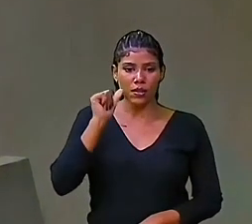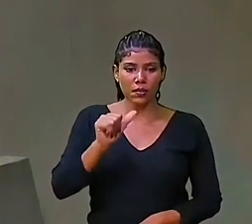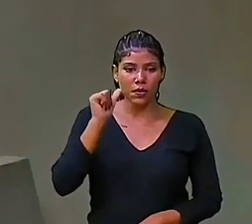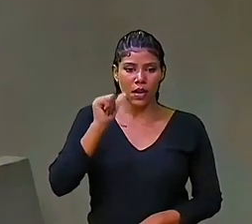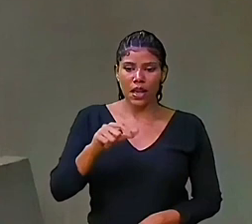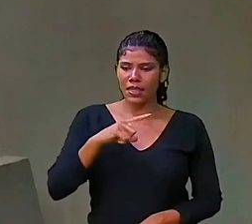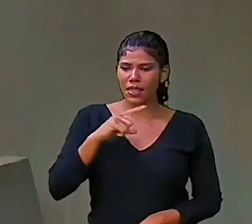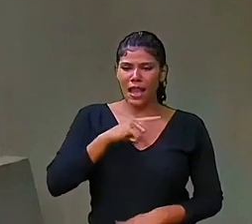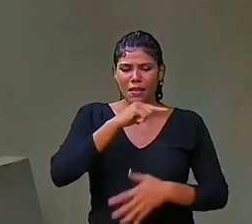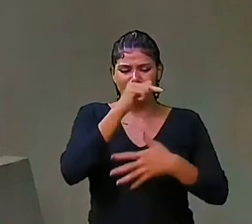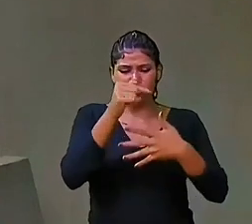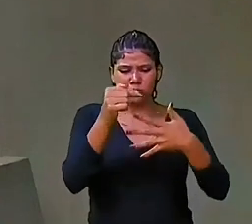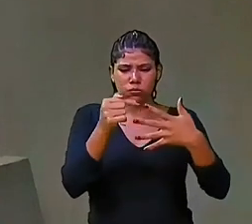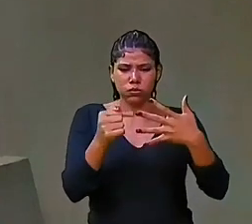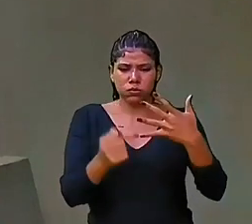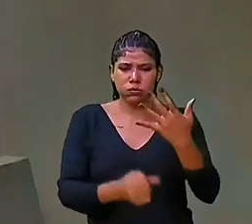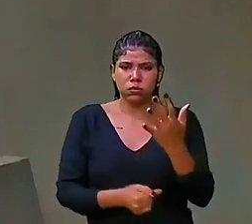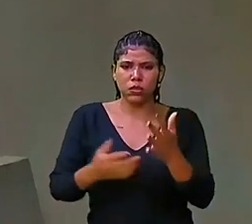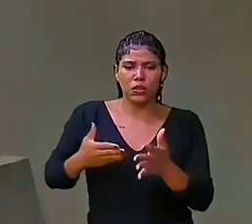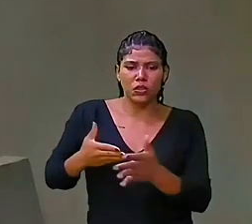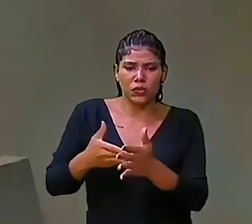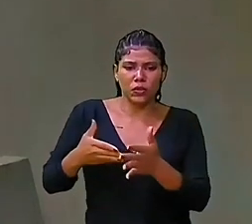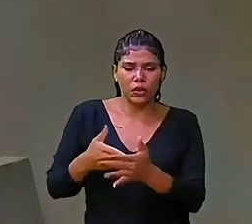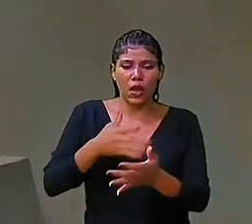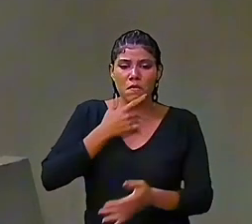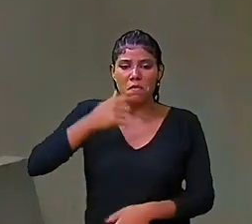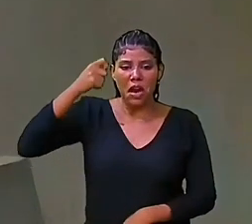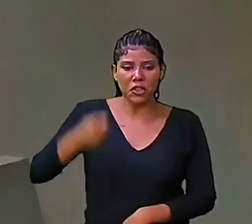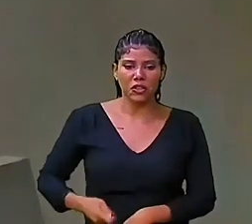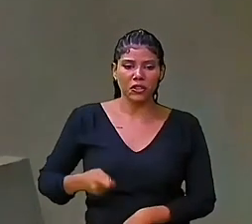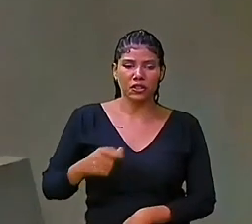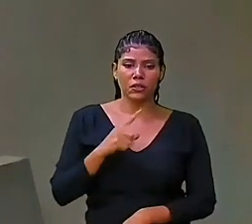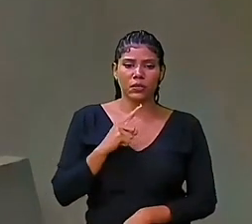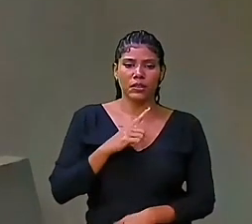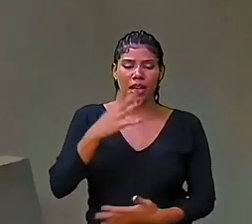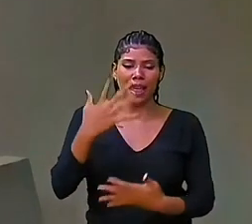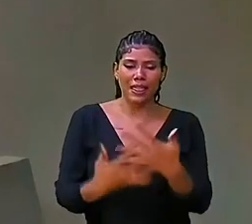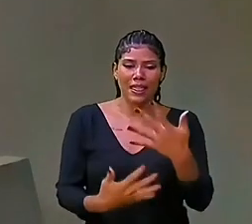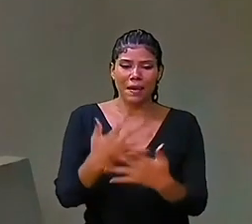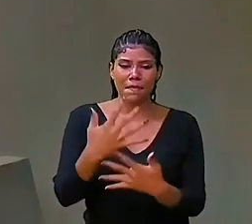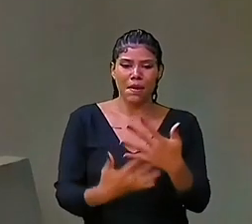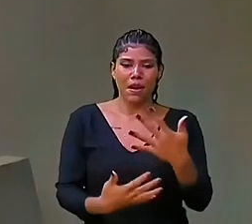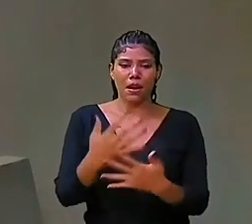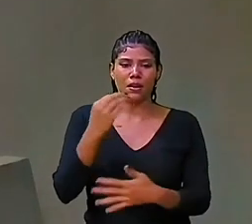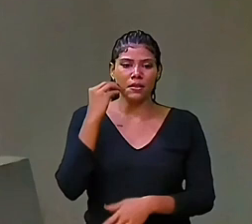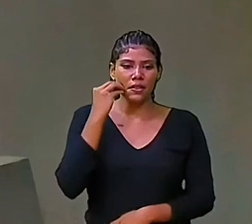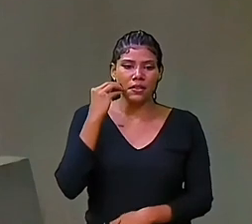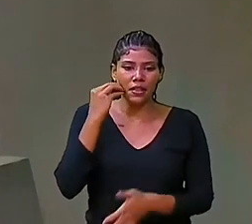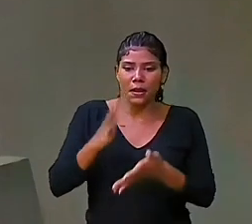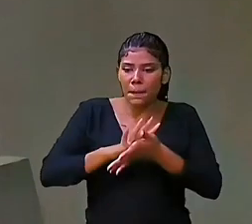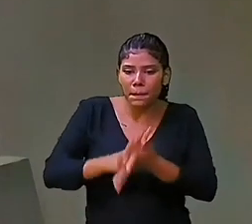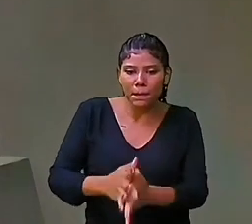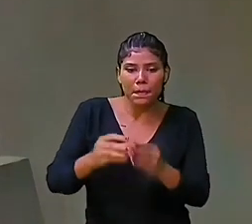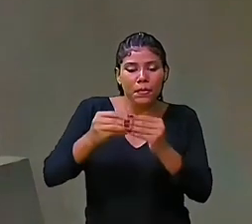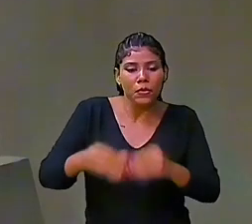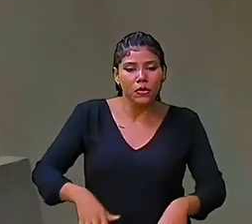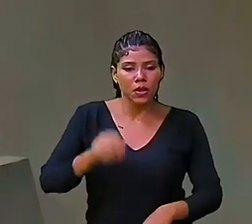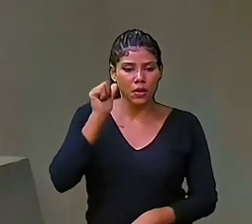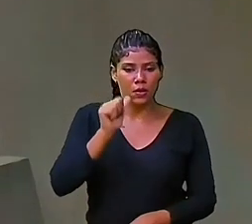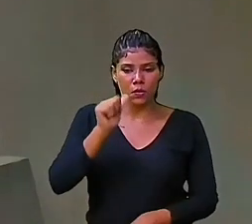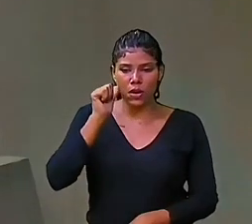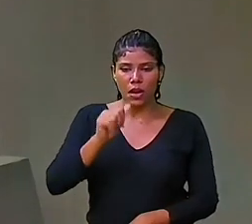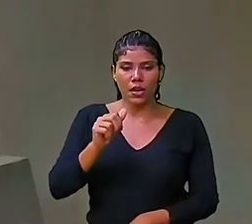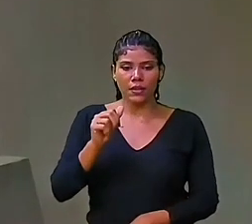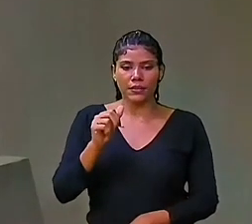um conjunto de dificuldades, o machismo que tenta, mais do que nunca, silenciar as mulheres quando elas vão à esfera